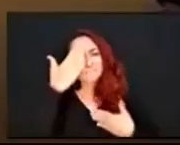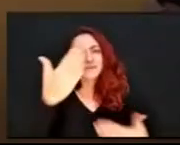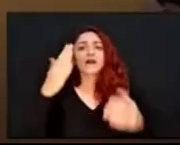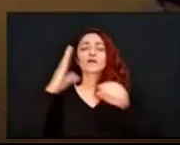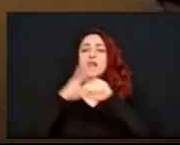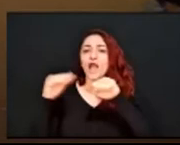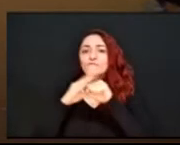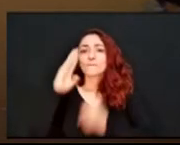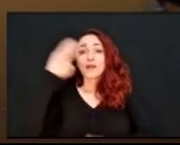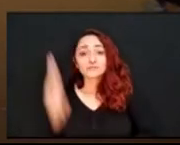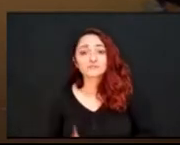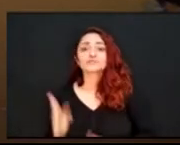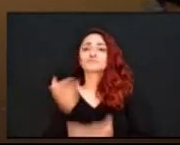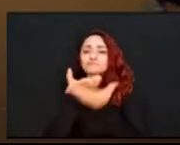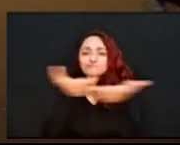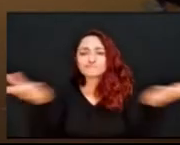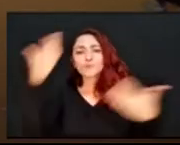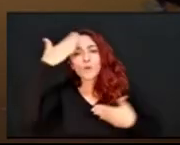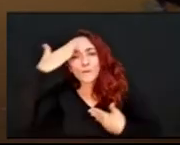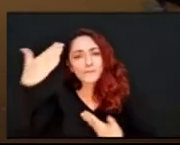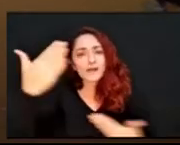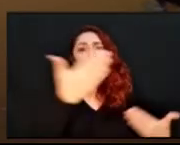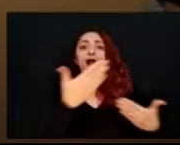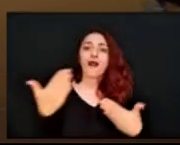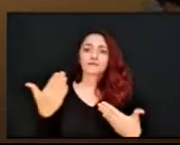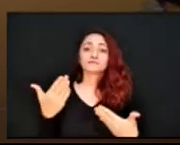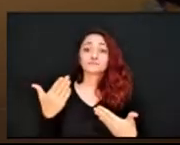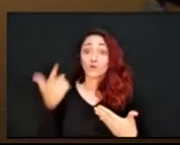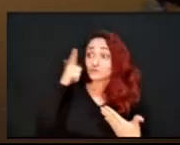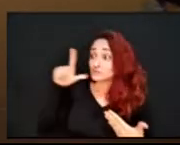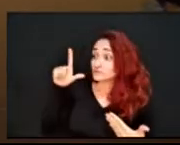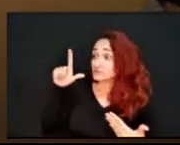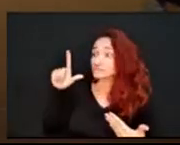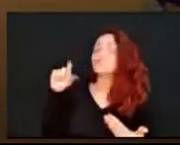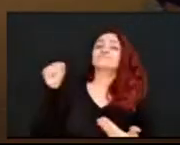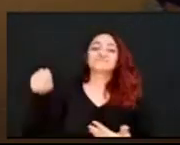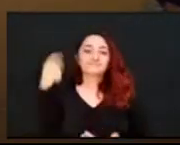a presença de vocês para a gente foi um prazer tá aqui com entrou apareceu